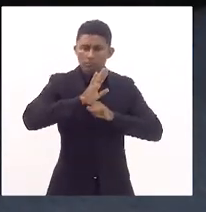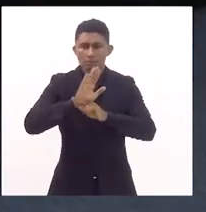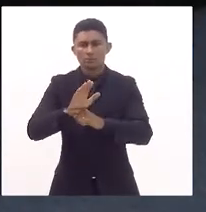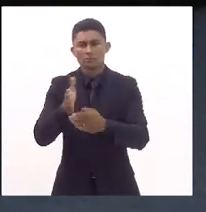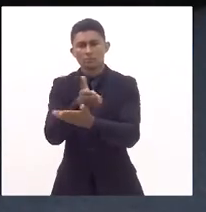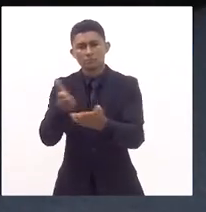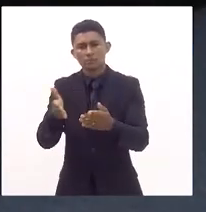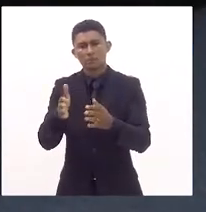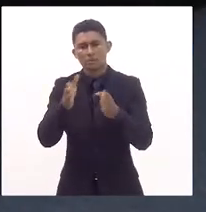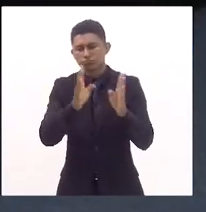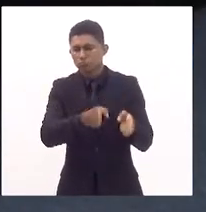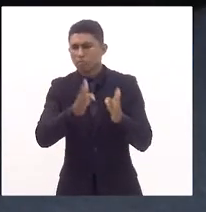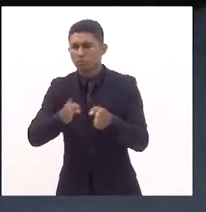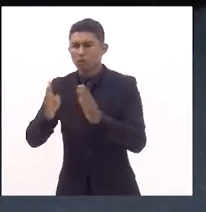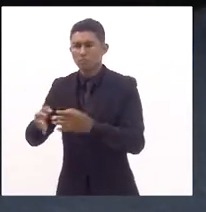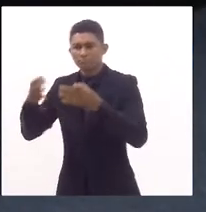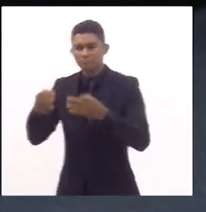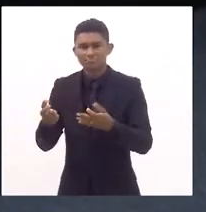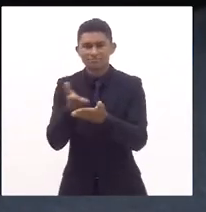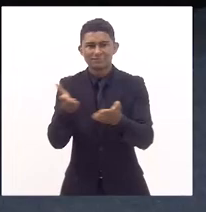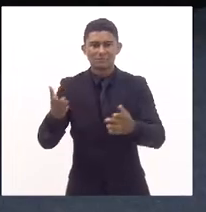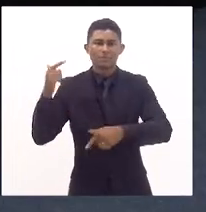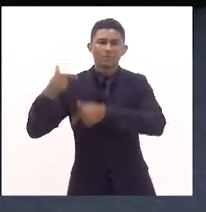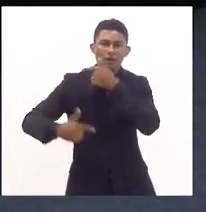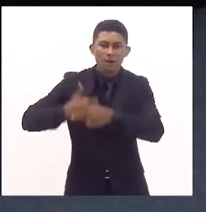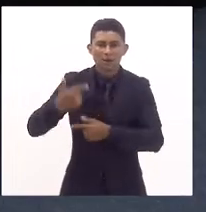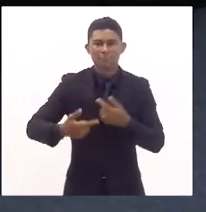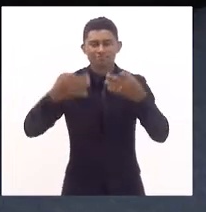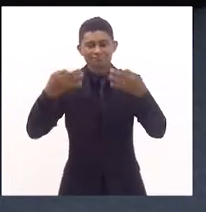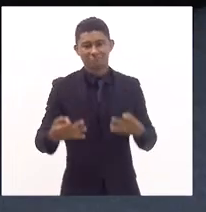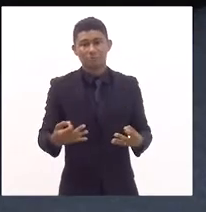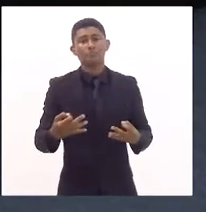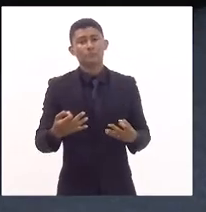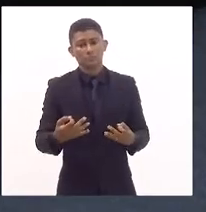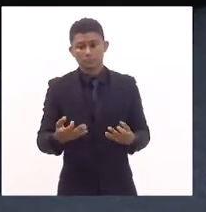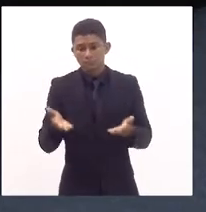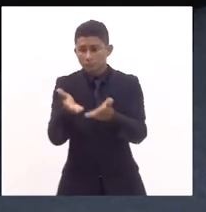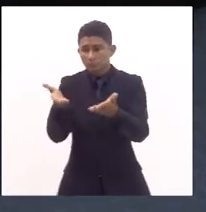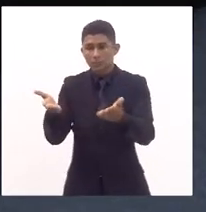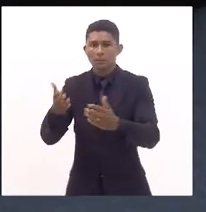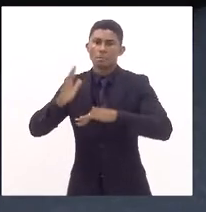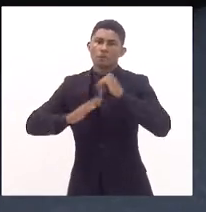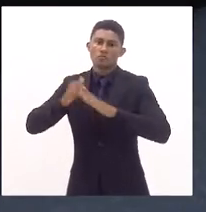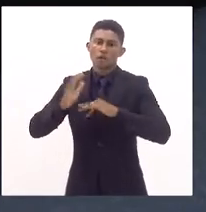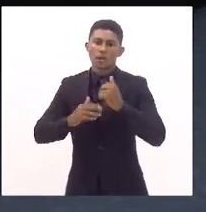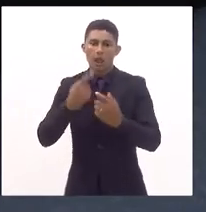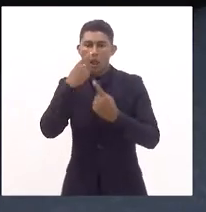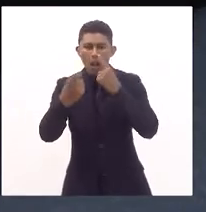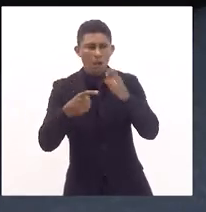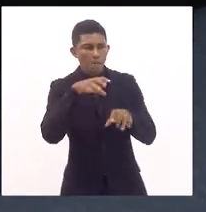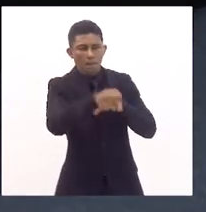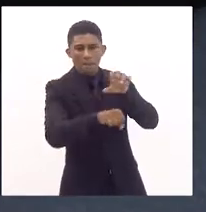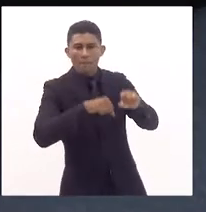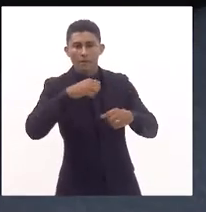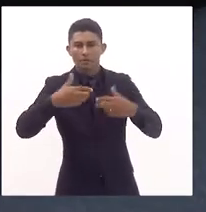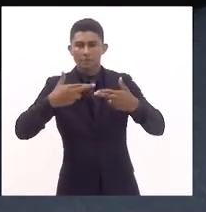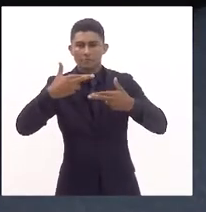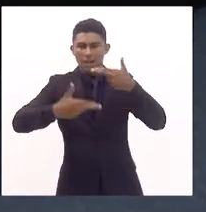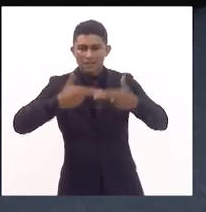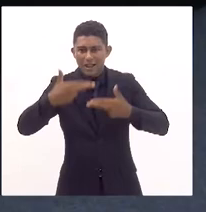organizar o trabalho de vários desses segmentos, entre eles, catadoras e catadores de materiais